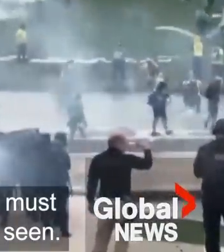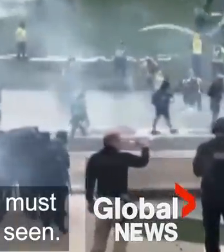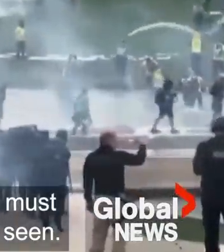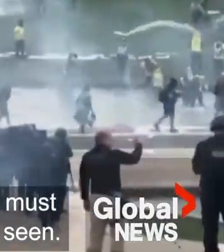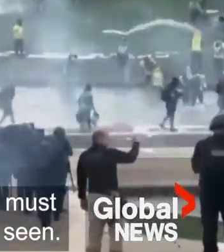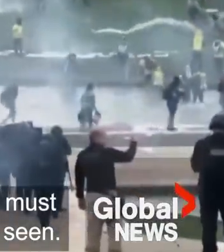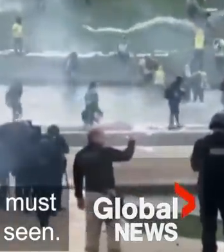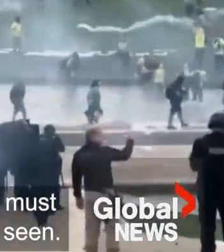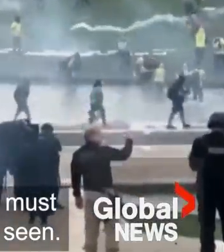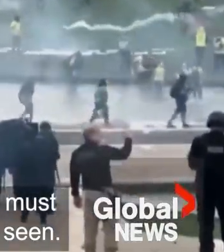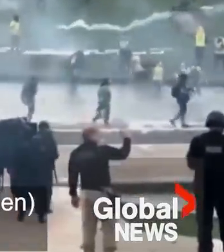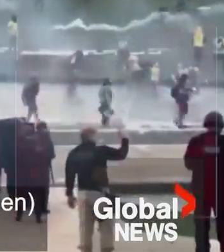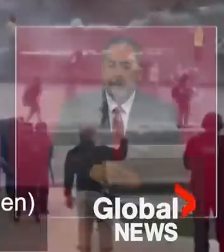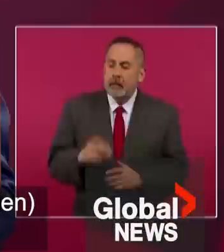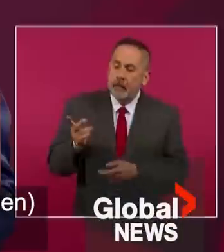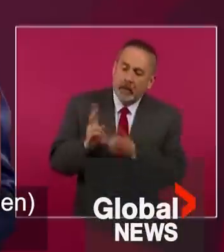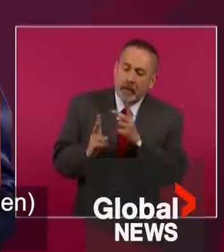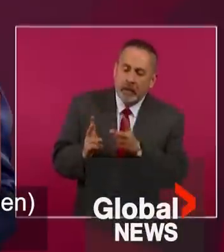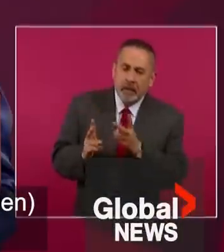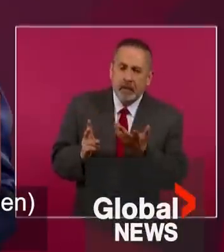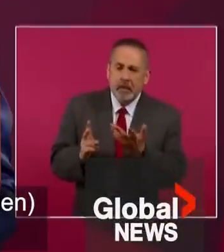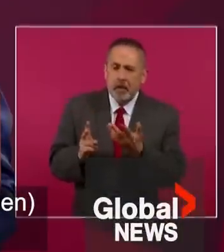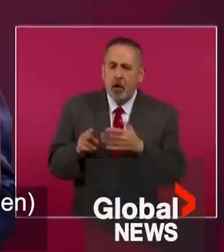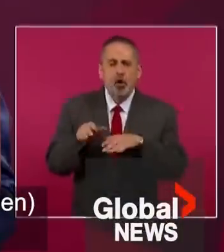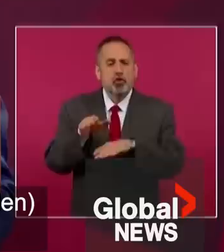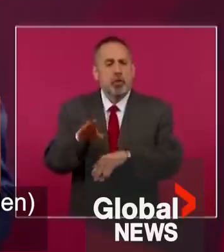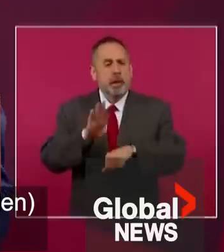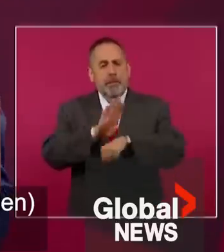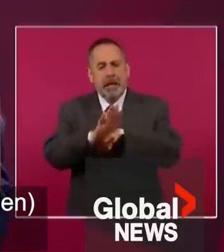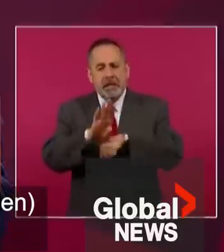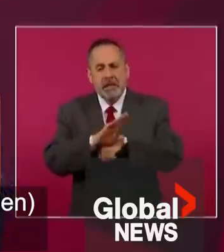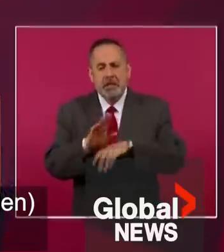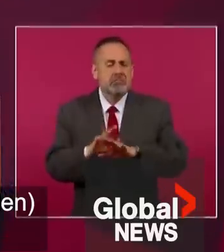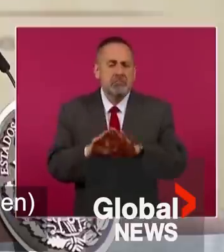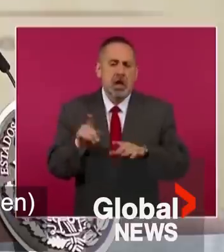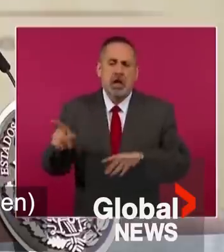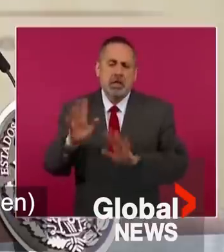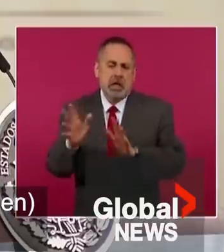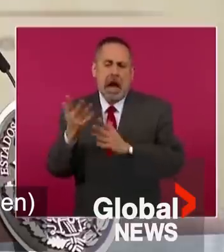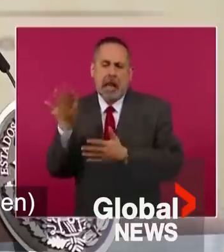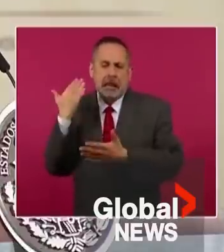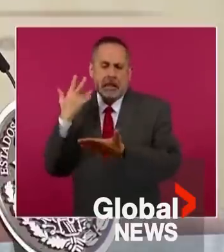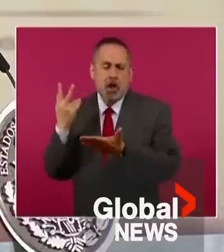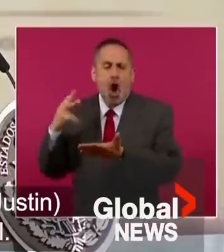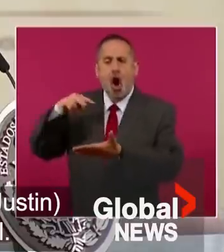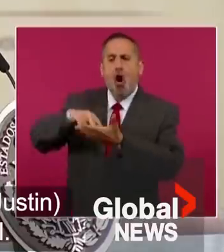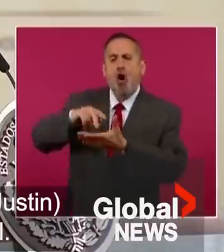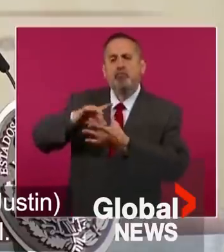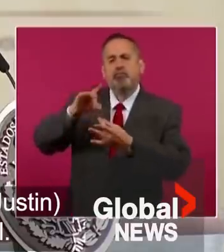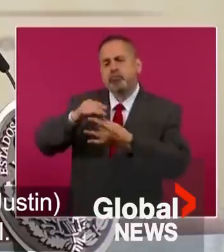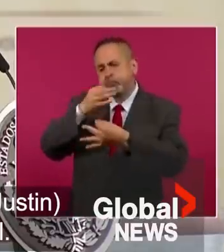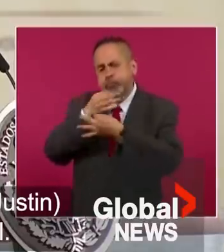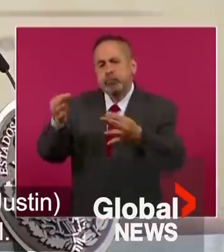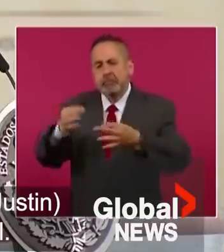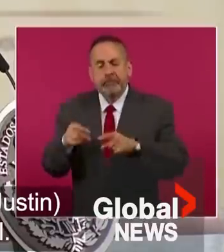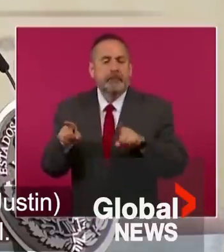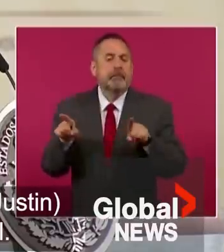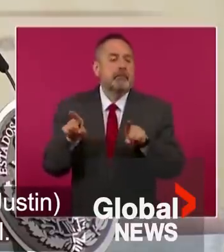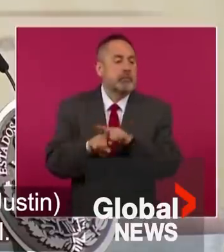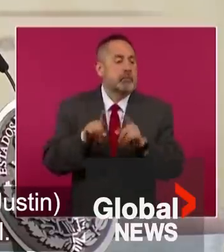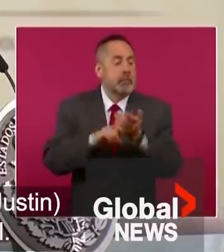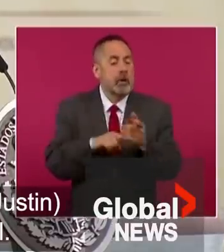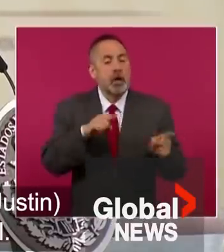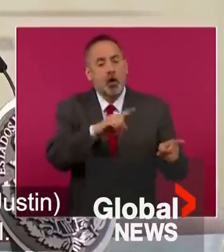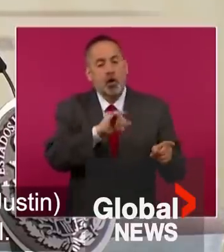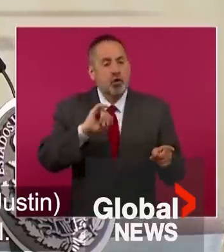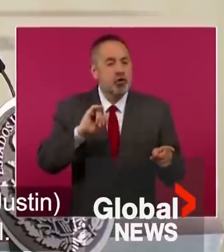assistimos. O tema de Brasil, porque ele já se havia pronunciado. Lo mismo el primer